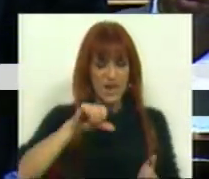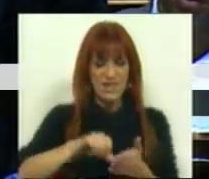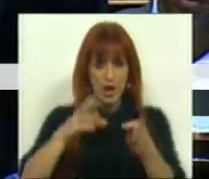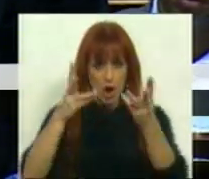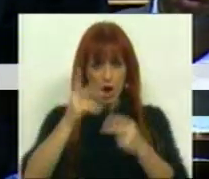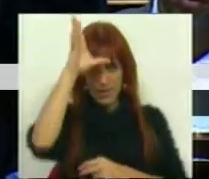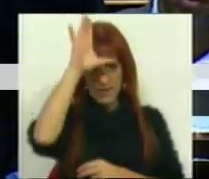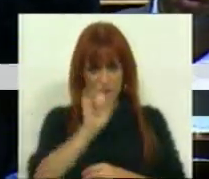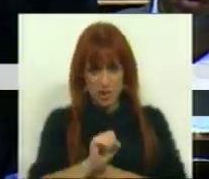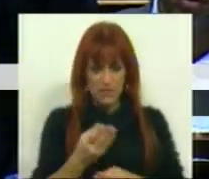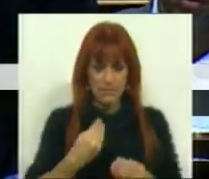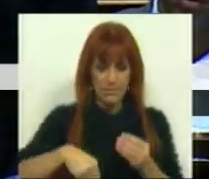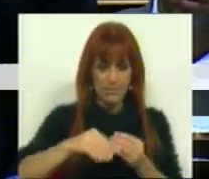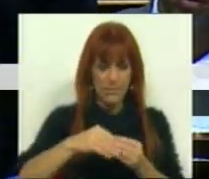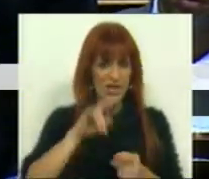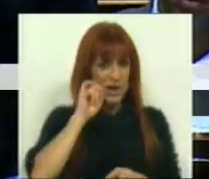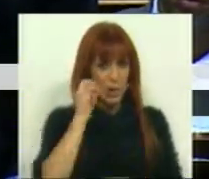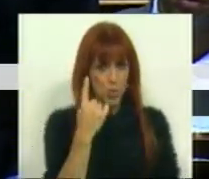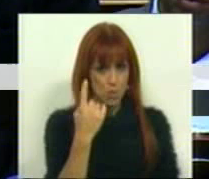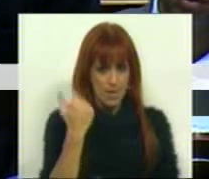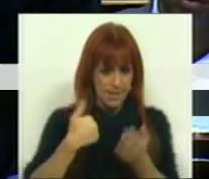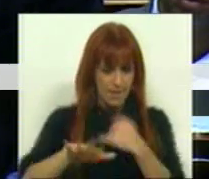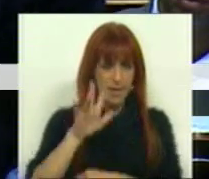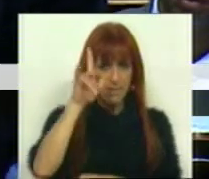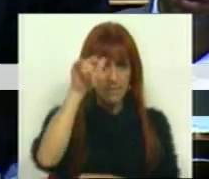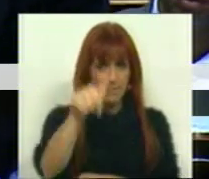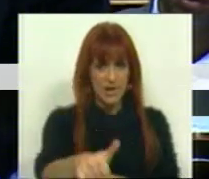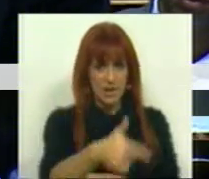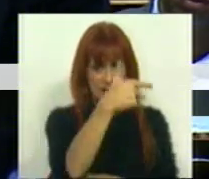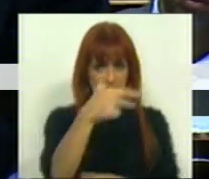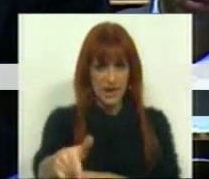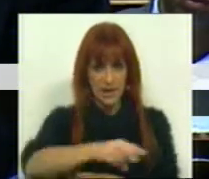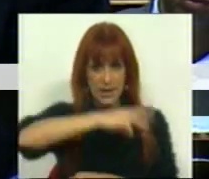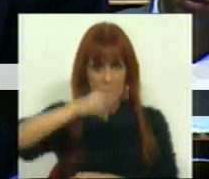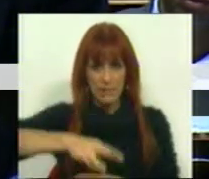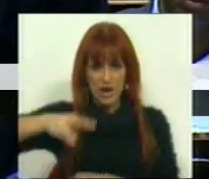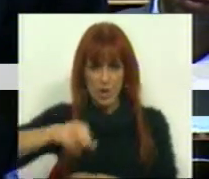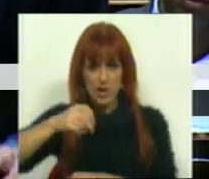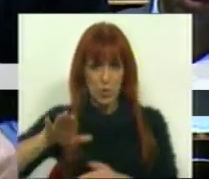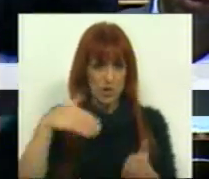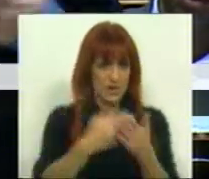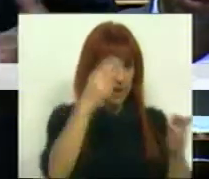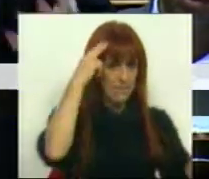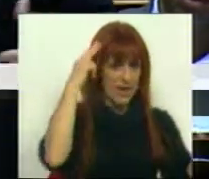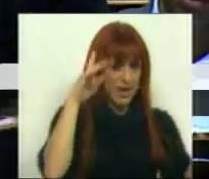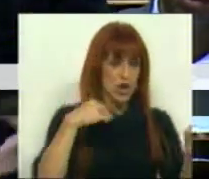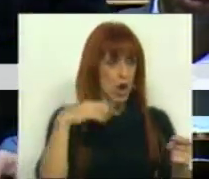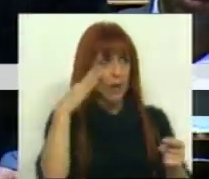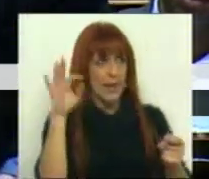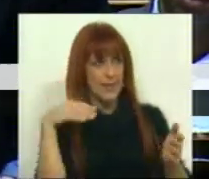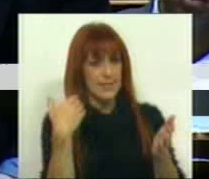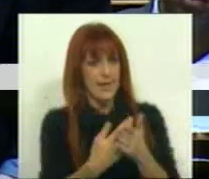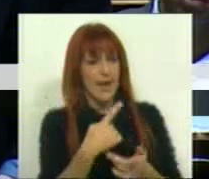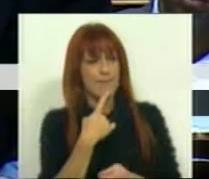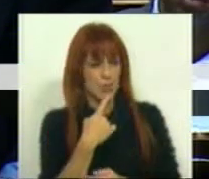do Orçamento de Estado, mais uma garantia de 1.100 milhões de euros para a Madeira, para aquilo que é vulgarmente